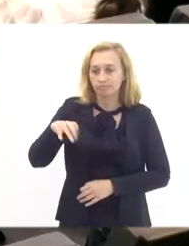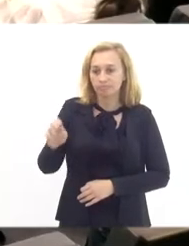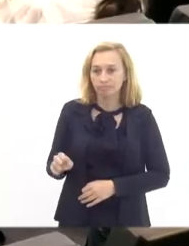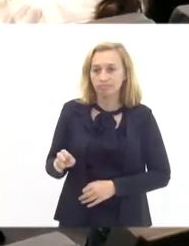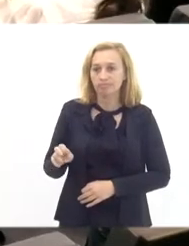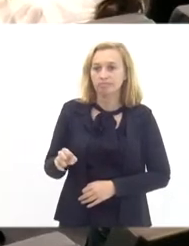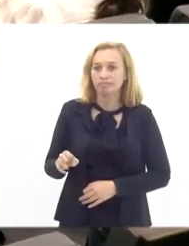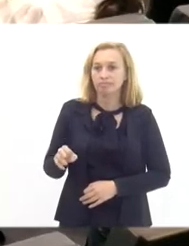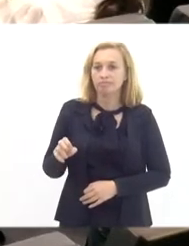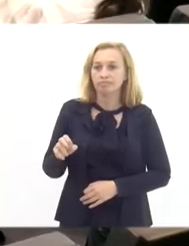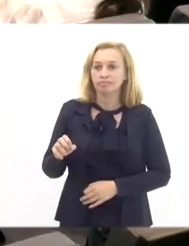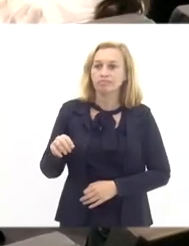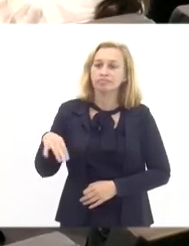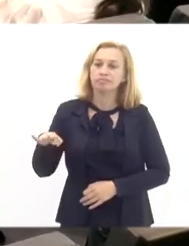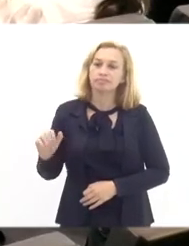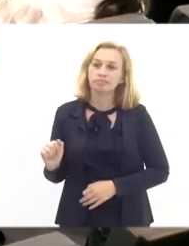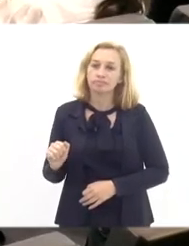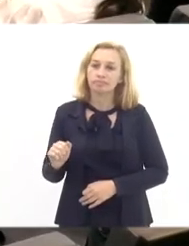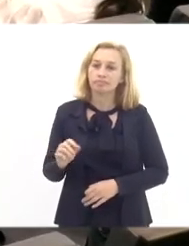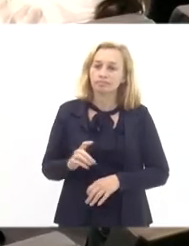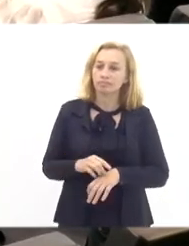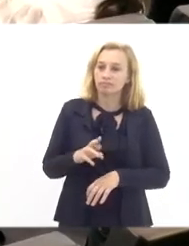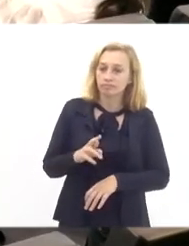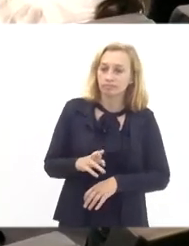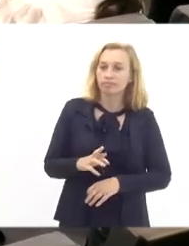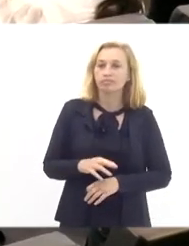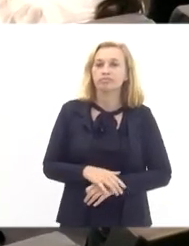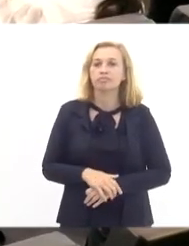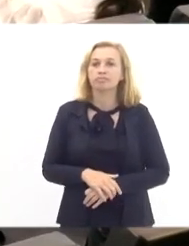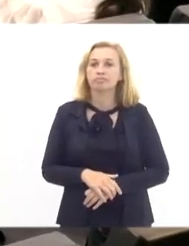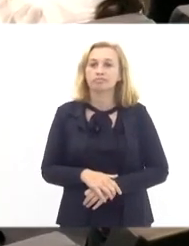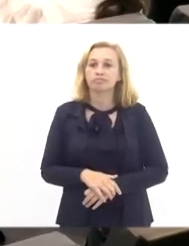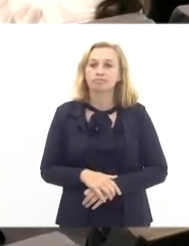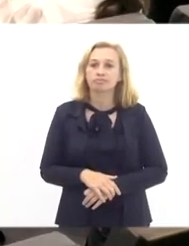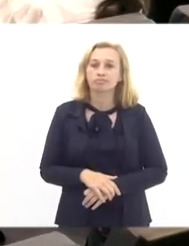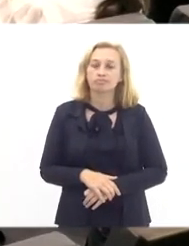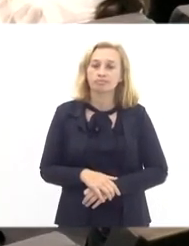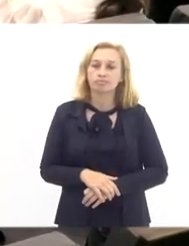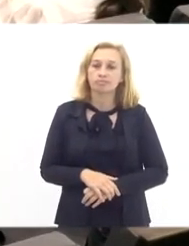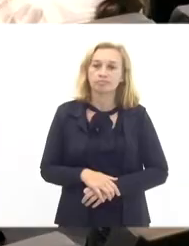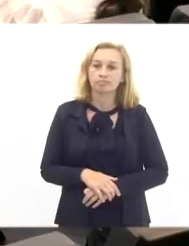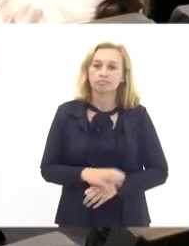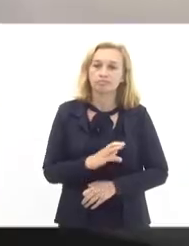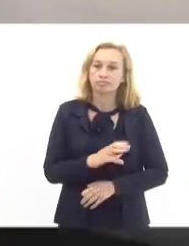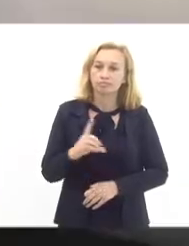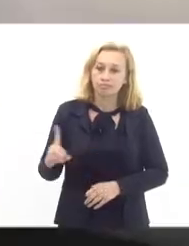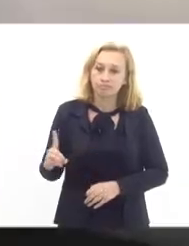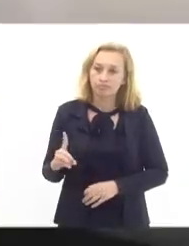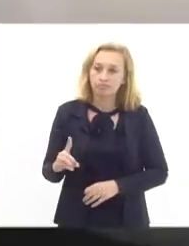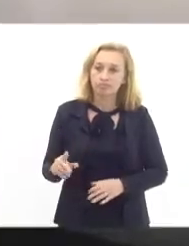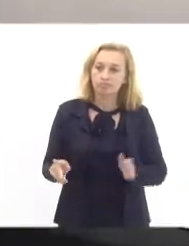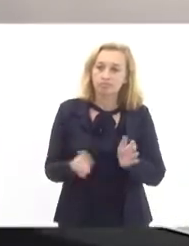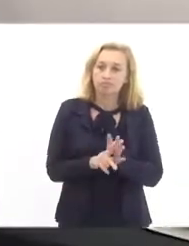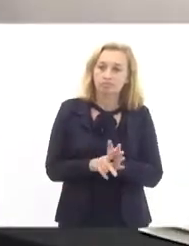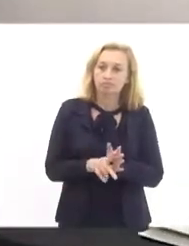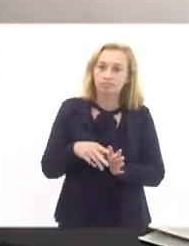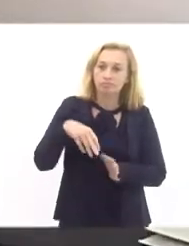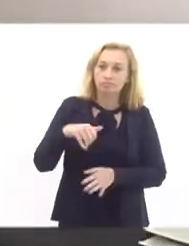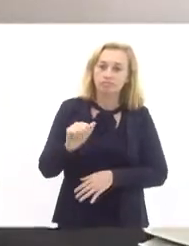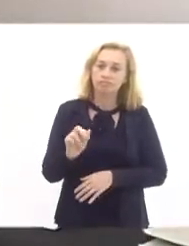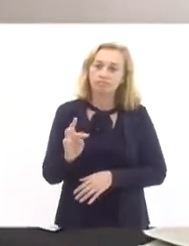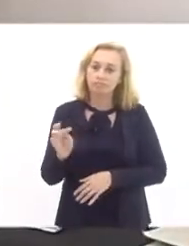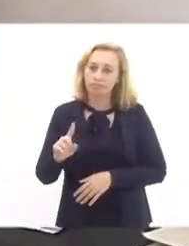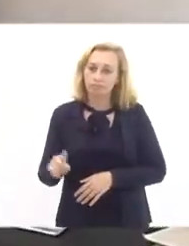Oxum, agora doutora em honoris causas e coordenadora do projeto Matrizes que